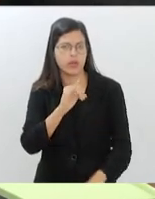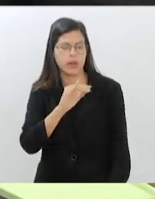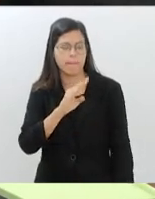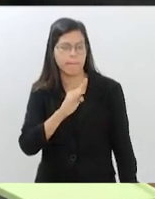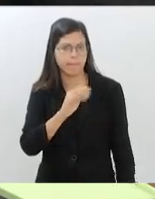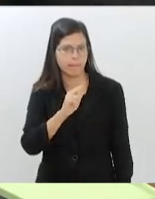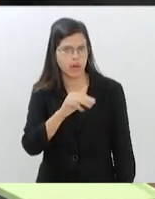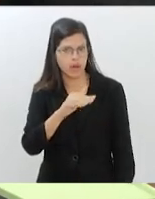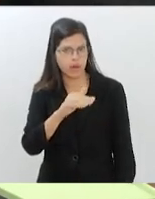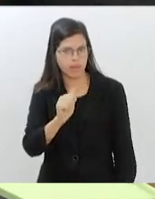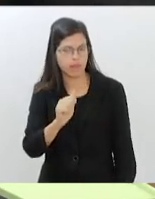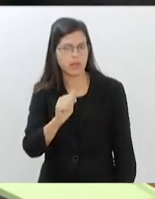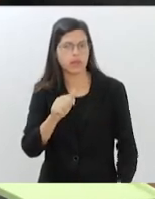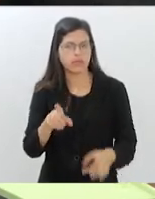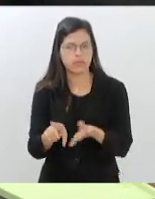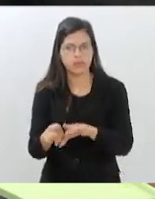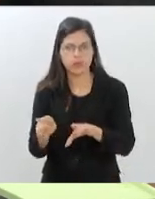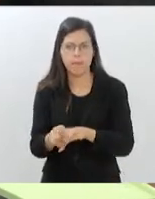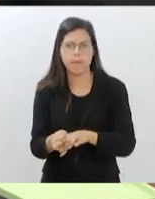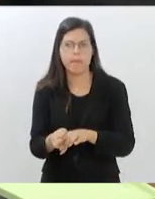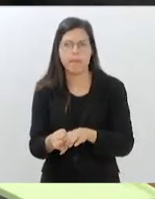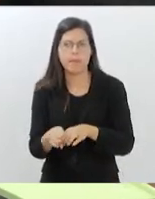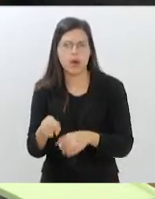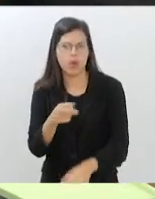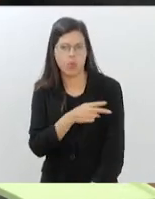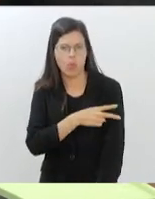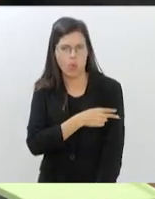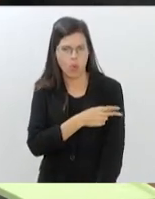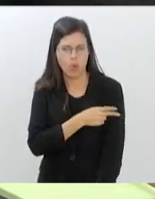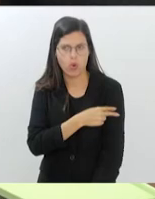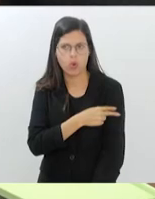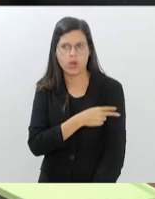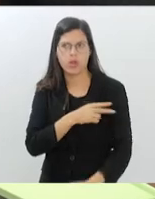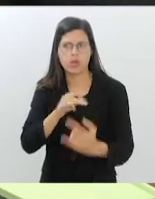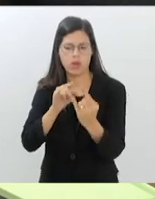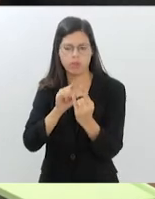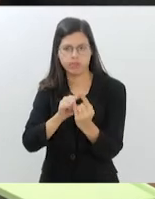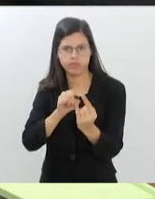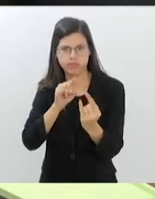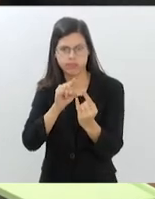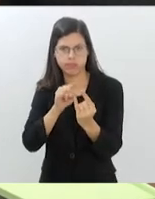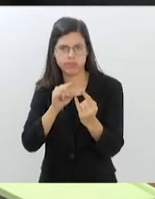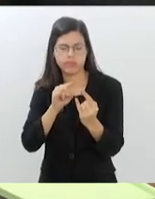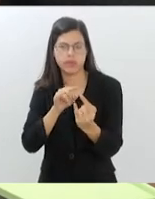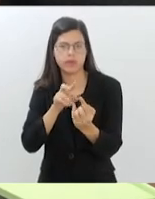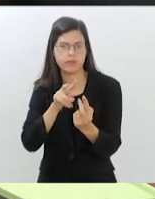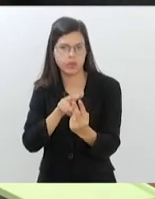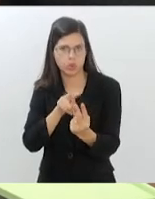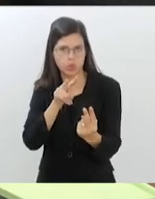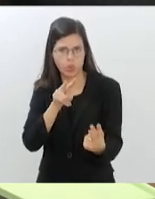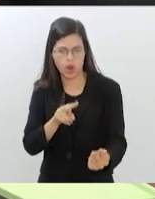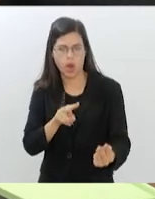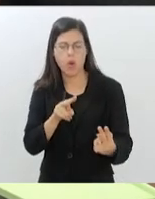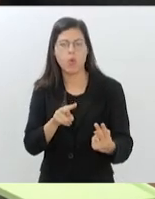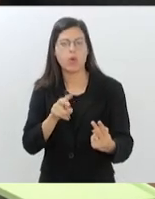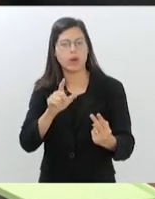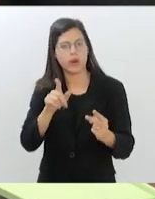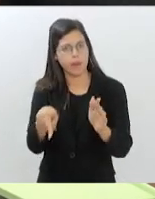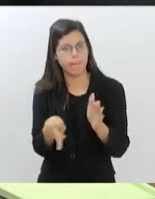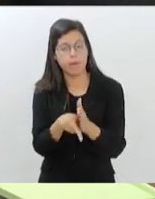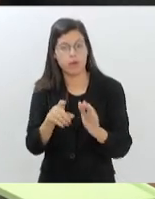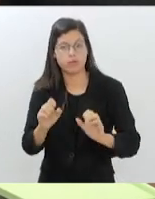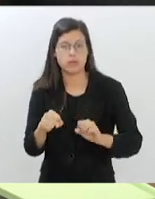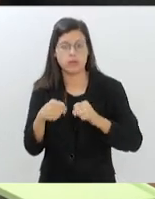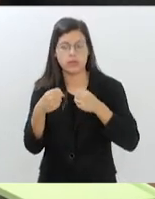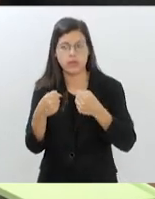coronel eh participando online da Defesa Civil Nacional da Defesa Civil nacional e